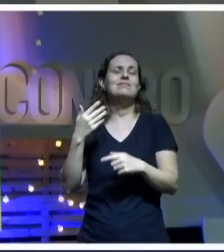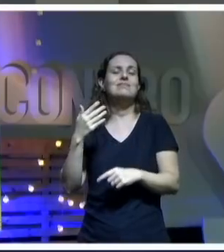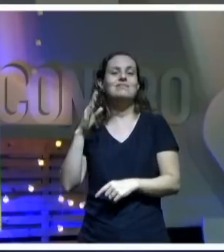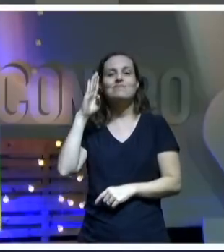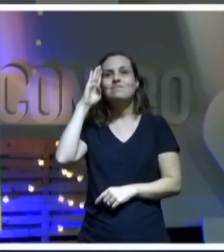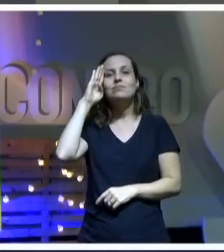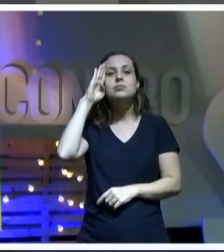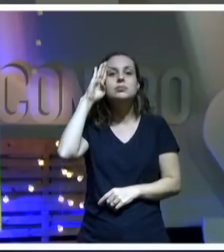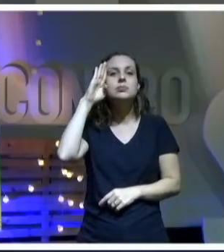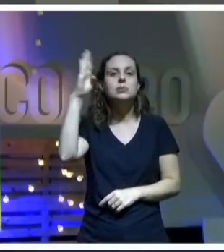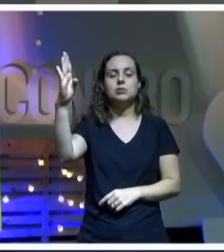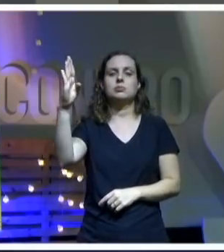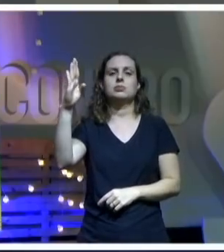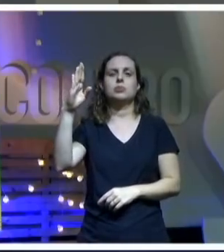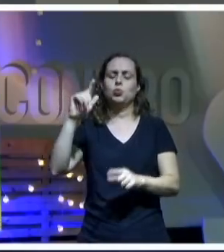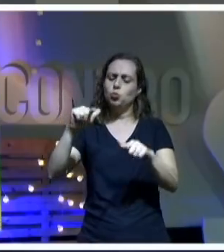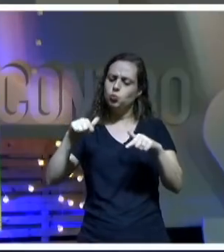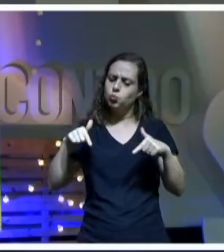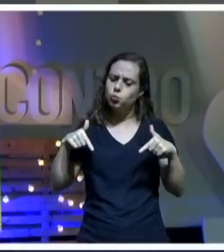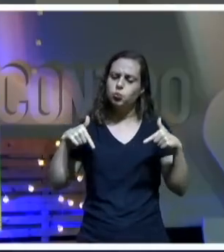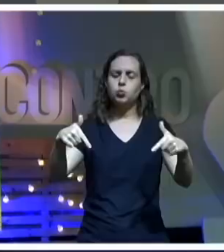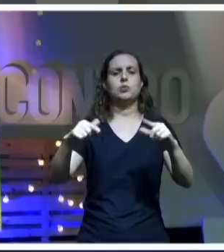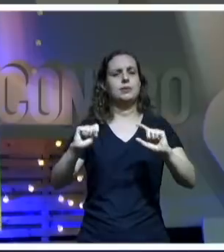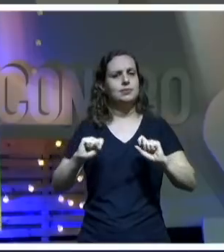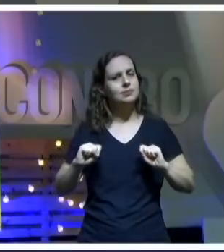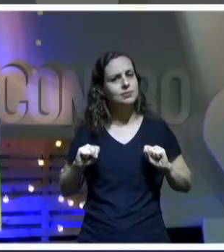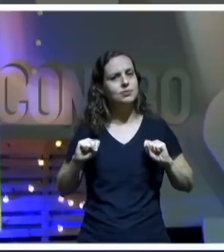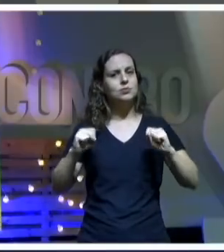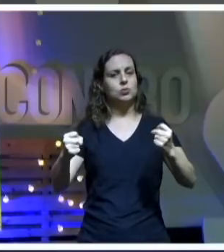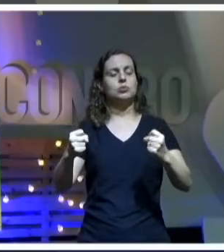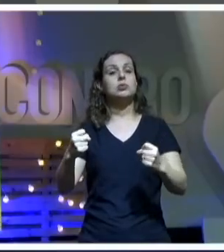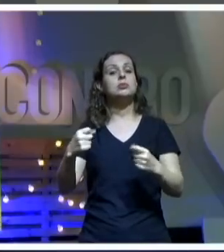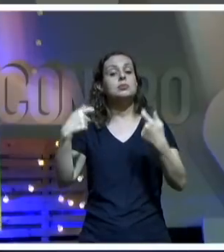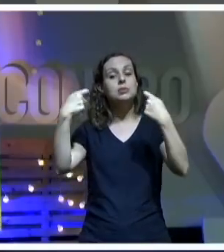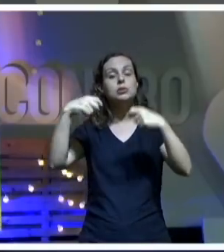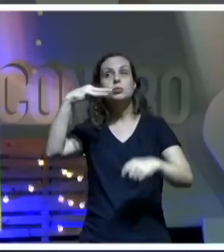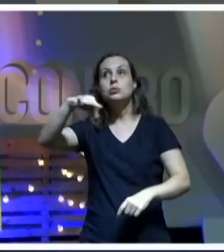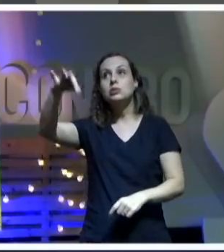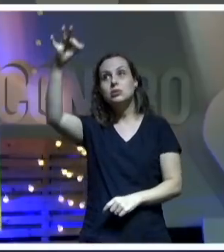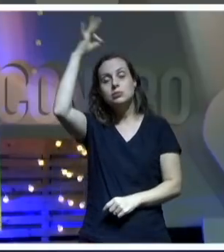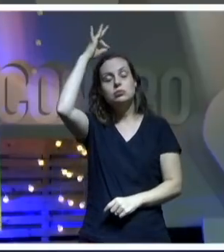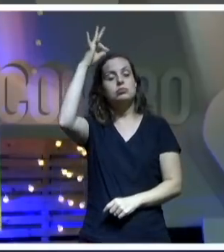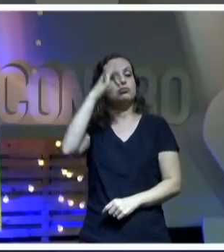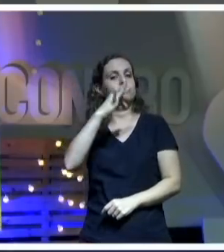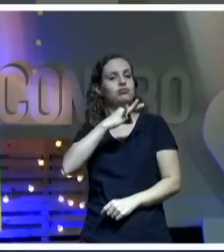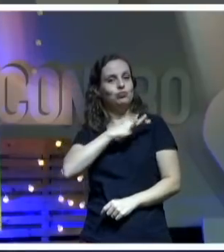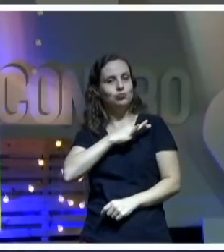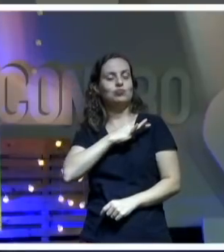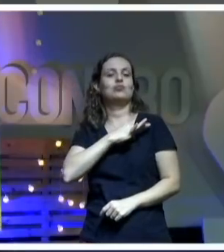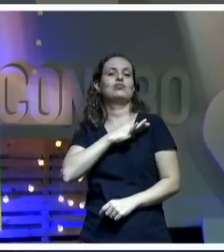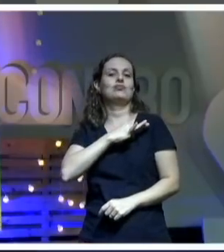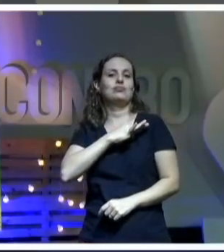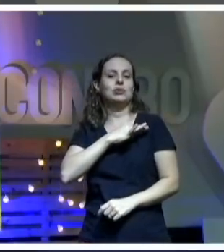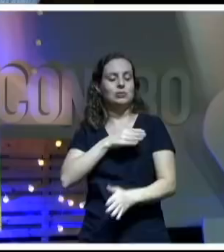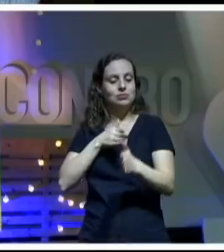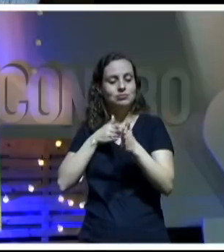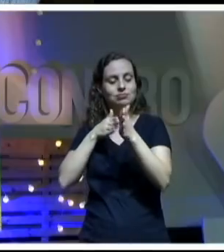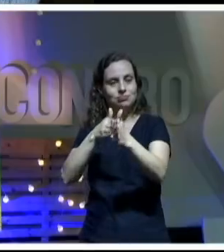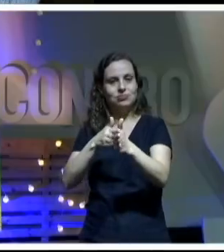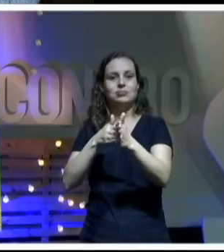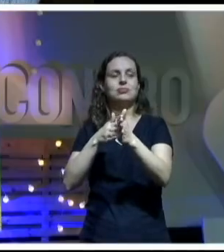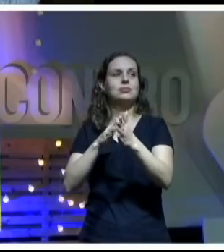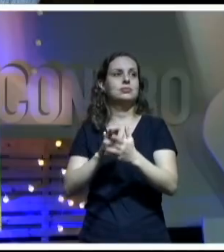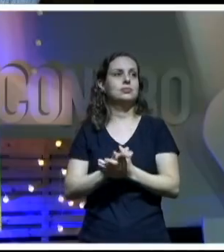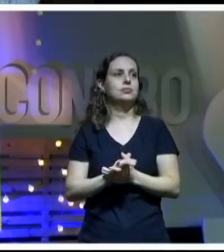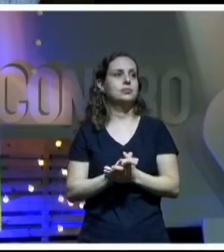desafiadores de todas que exige o poder do espírito santo para nos conduzir um